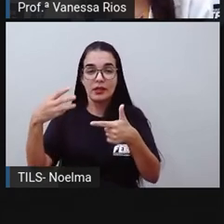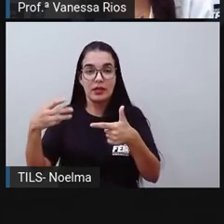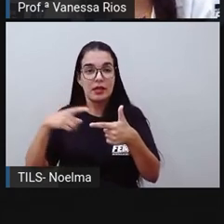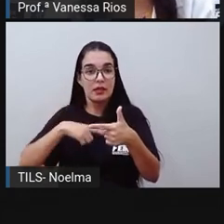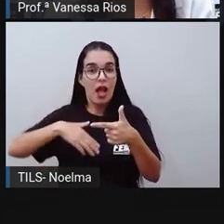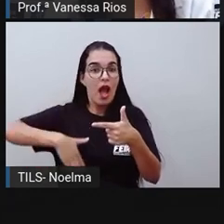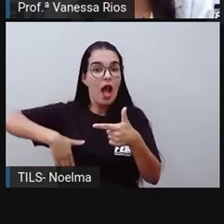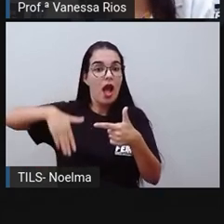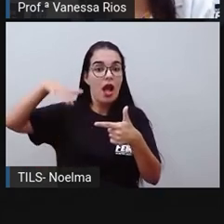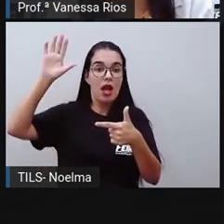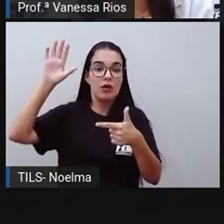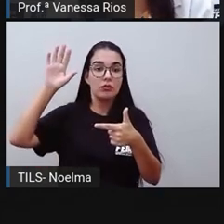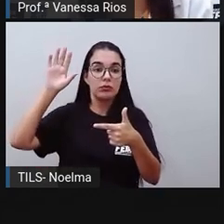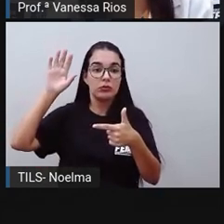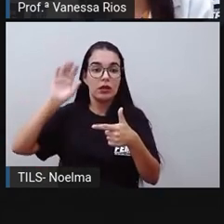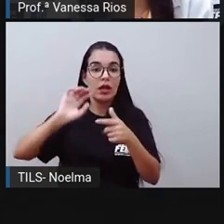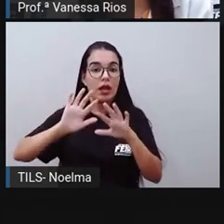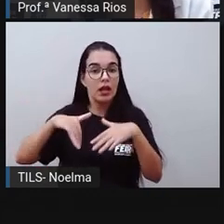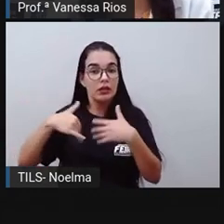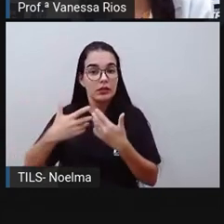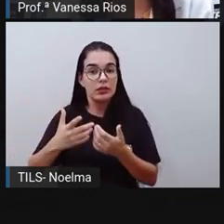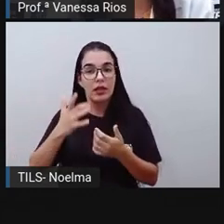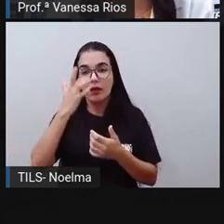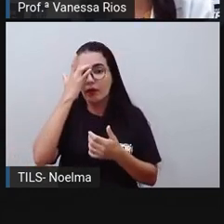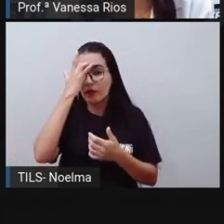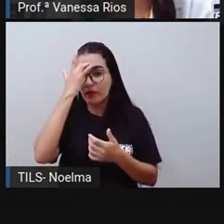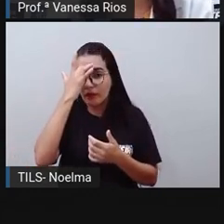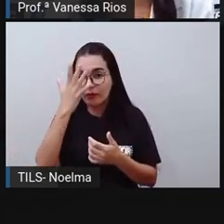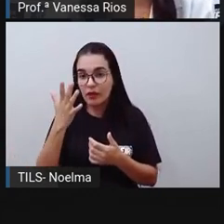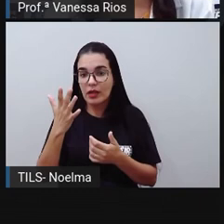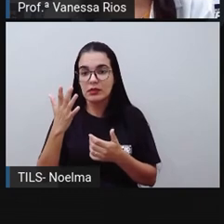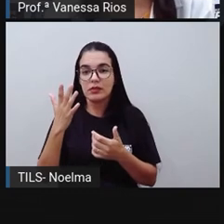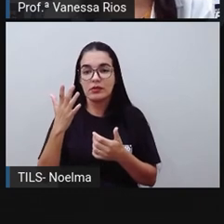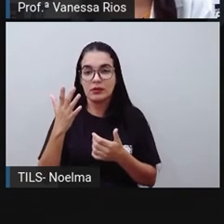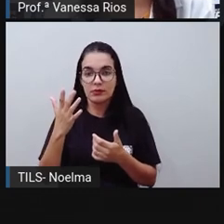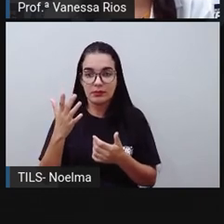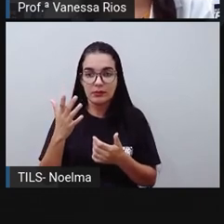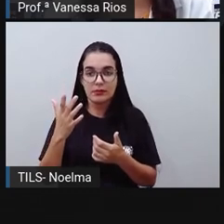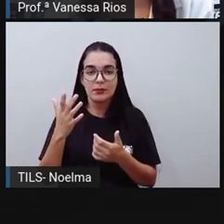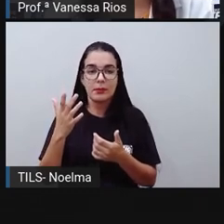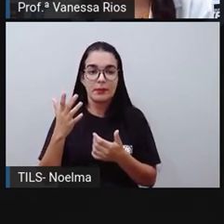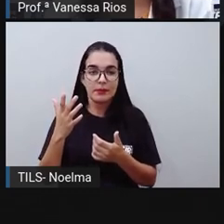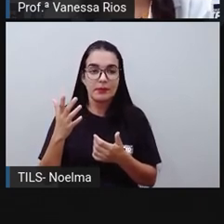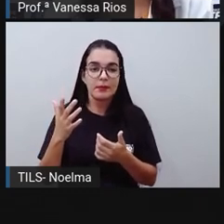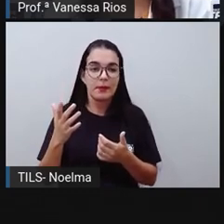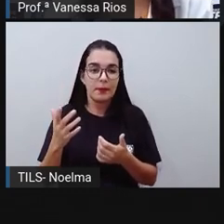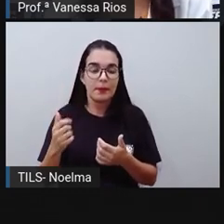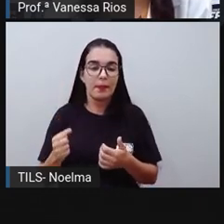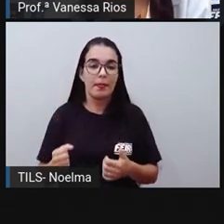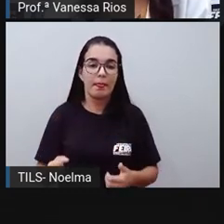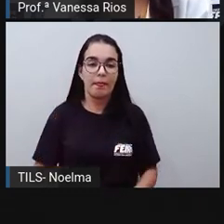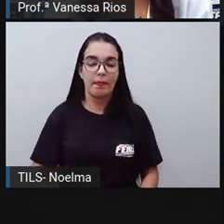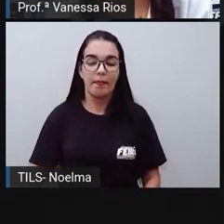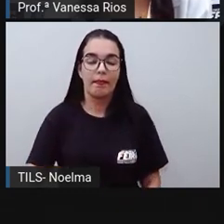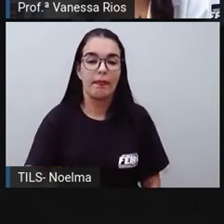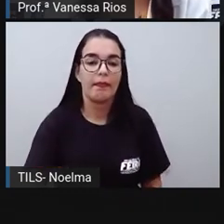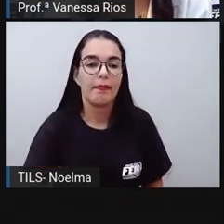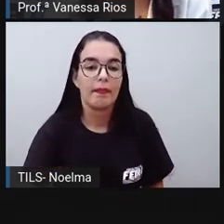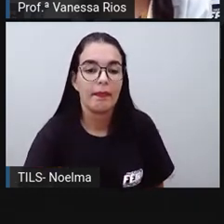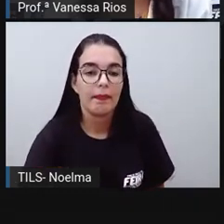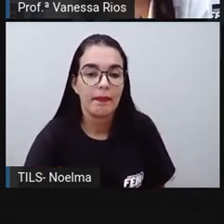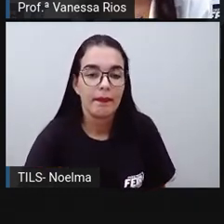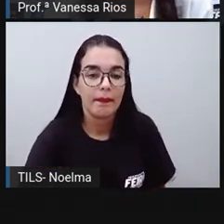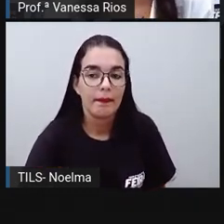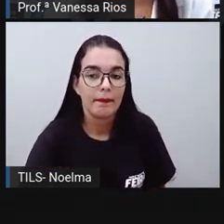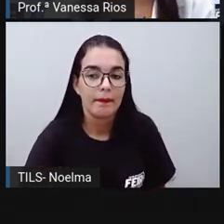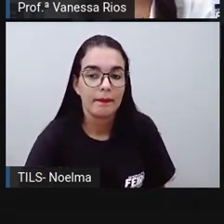ao número 3, o que torna aí o nosso trabalho de encontrar um número que multiplicado por 3 seja igual a 153